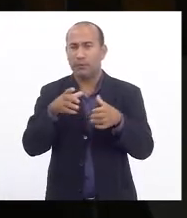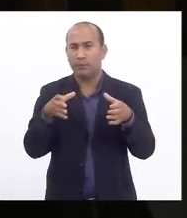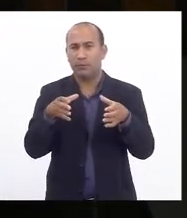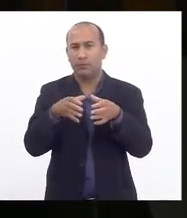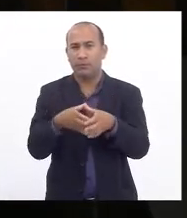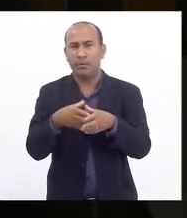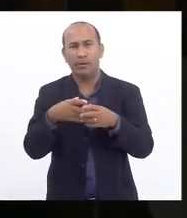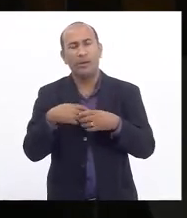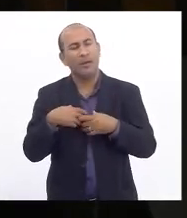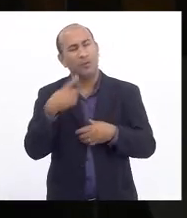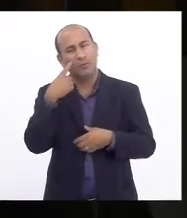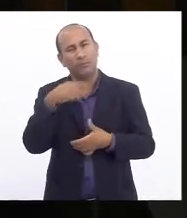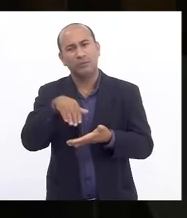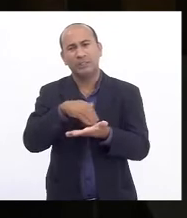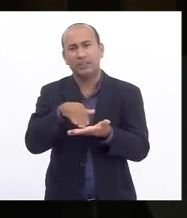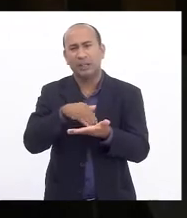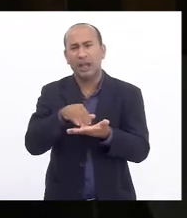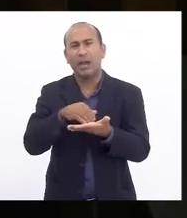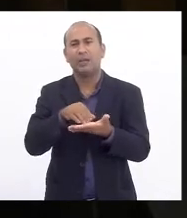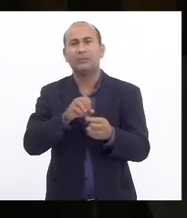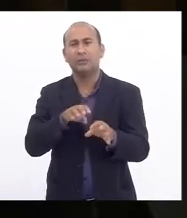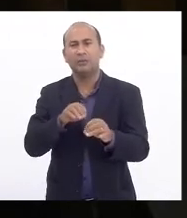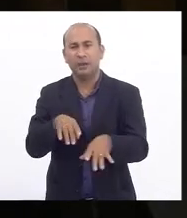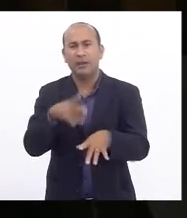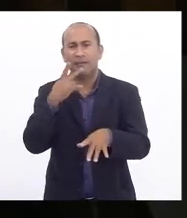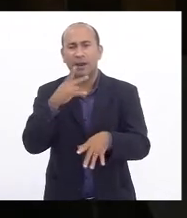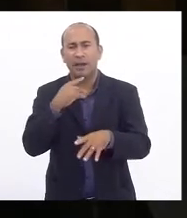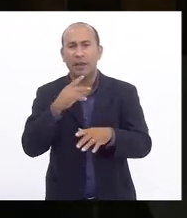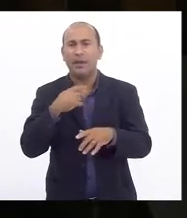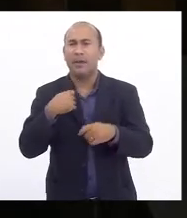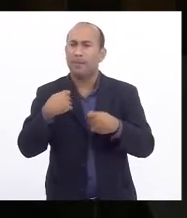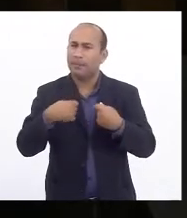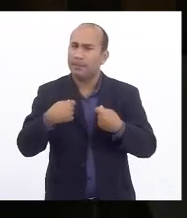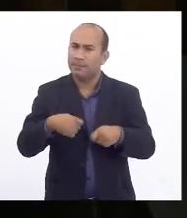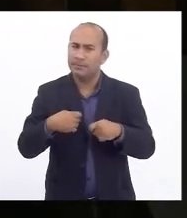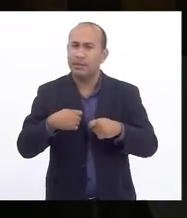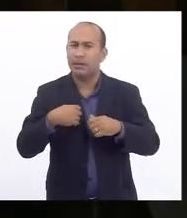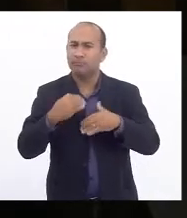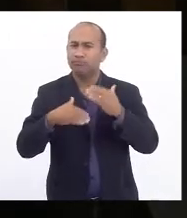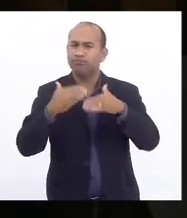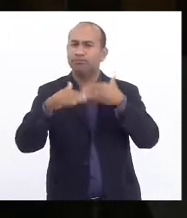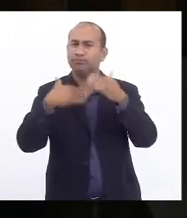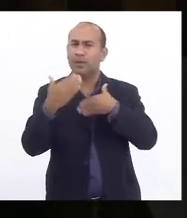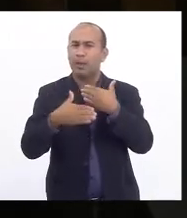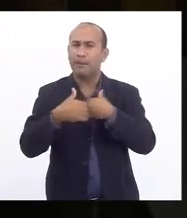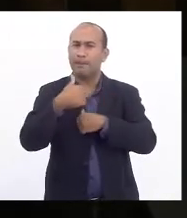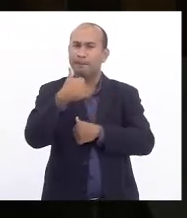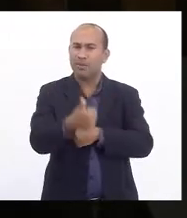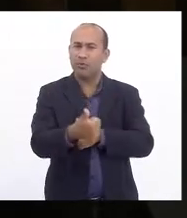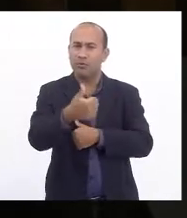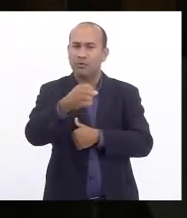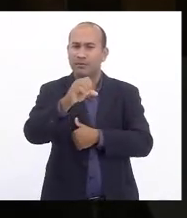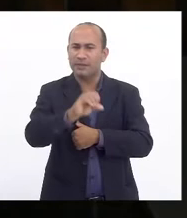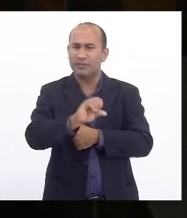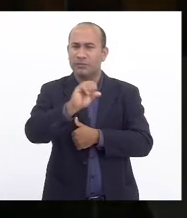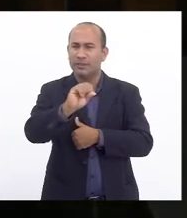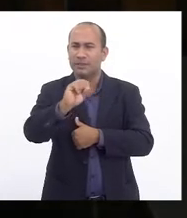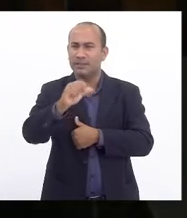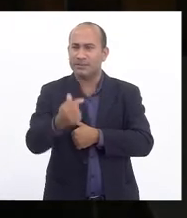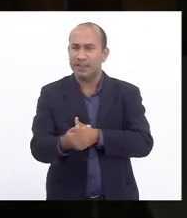de educação e comuniquei que inclusive é um processo de azul e nós recuperamos o processo de 1987